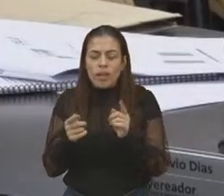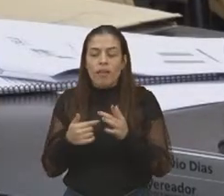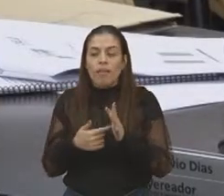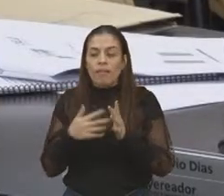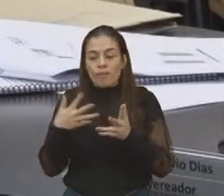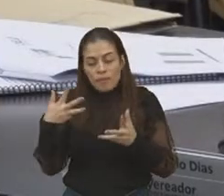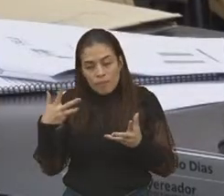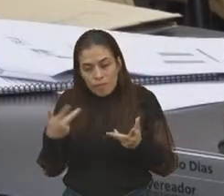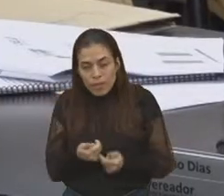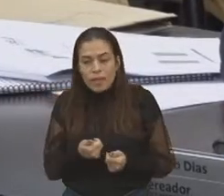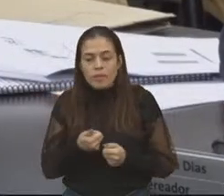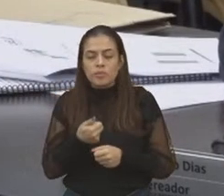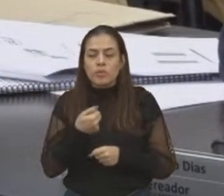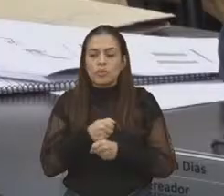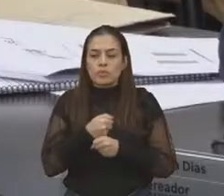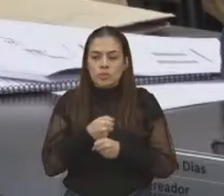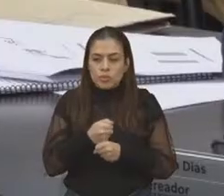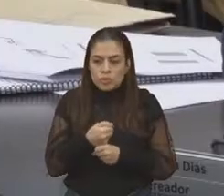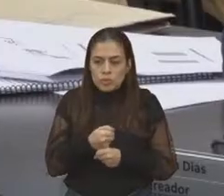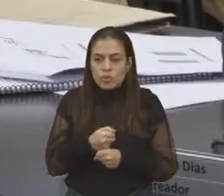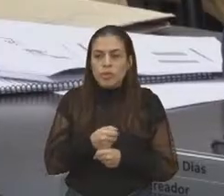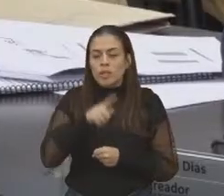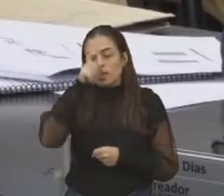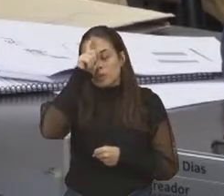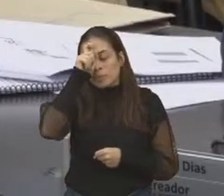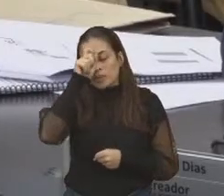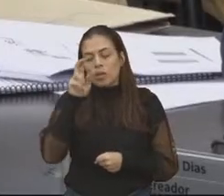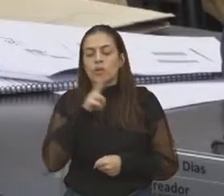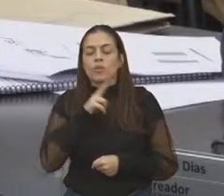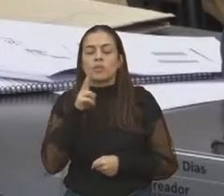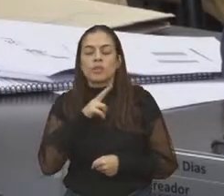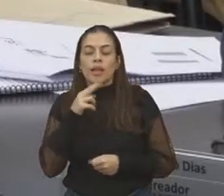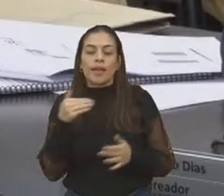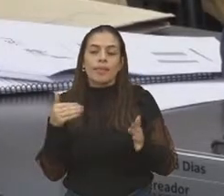construir o pronto-socorro até dezembro de 2024.